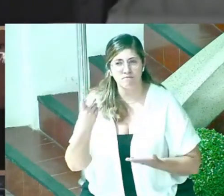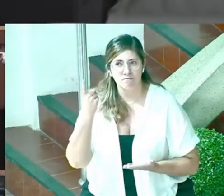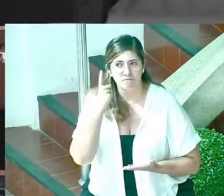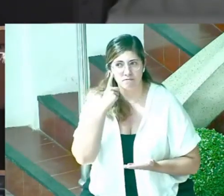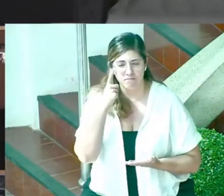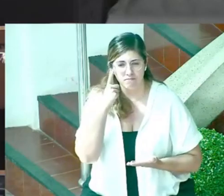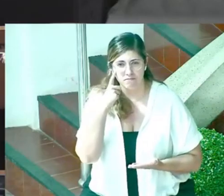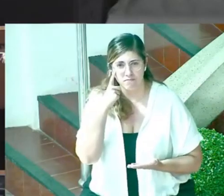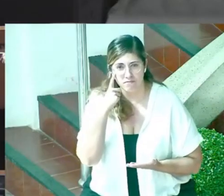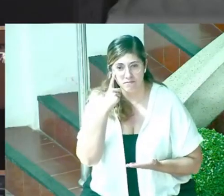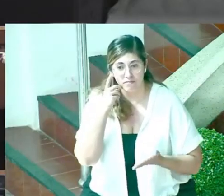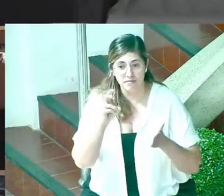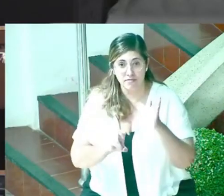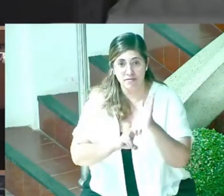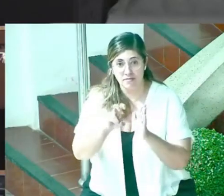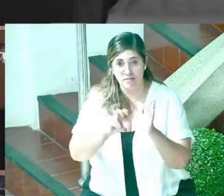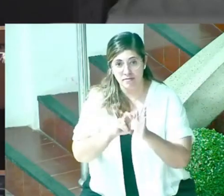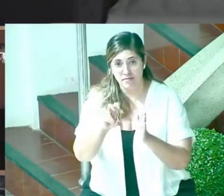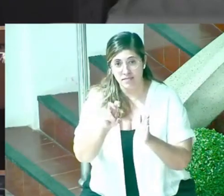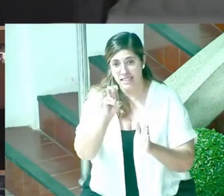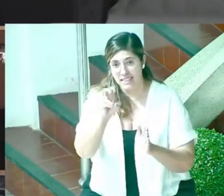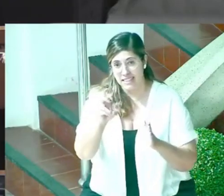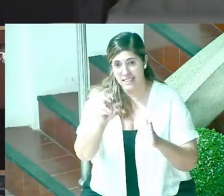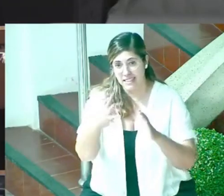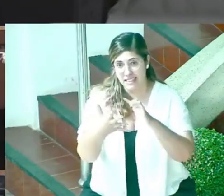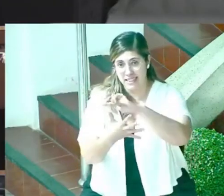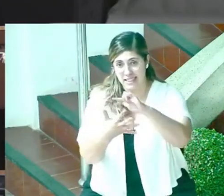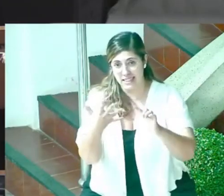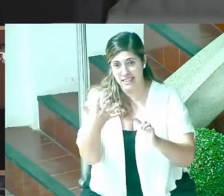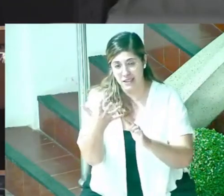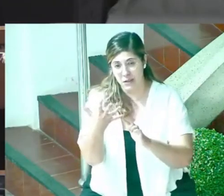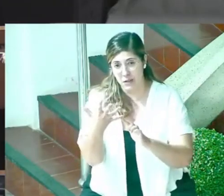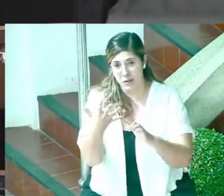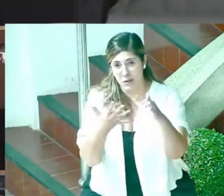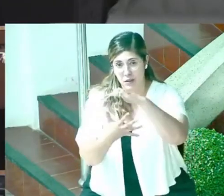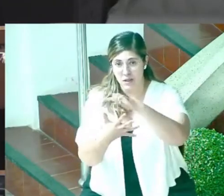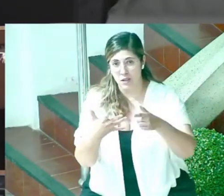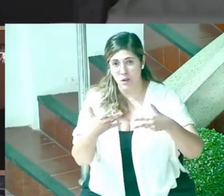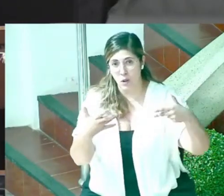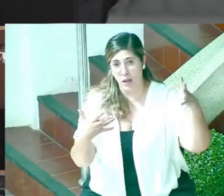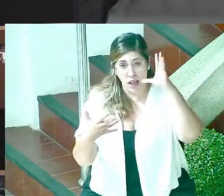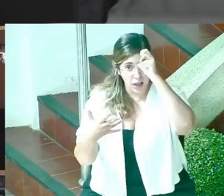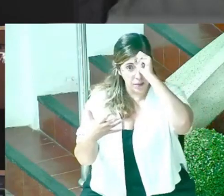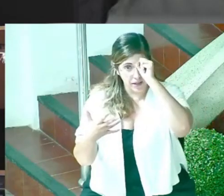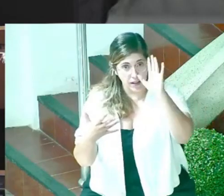Então a pergunta é: o que Cristo está nos ensinando aqui na quinta petição?